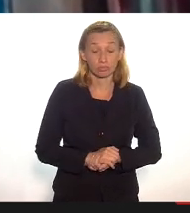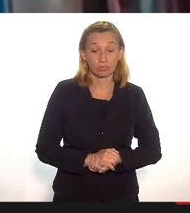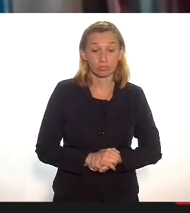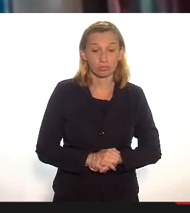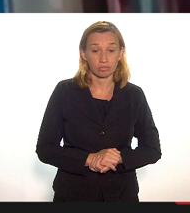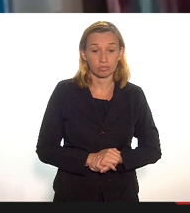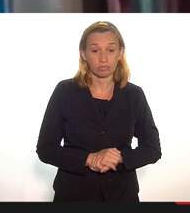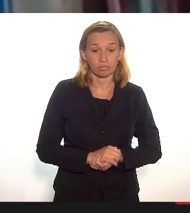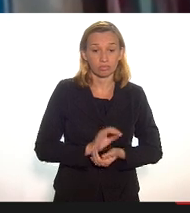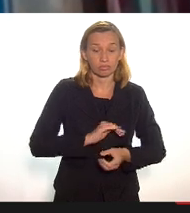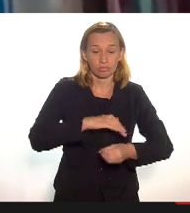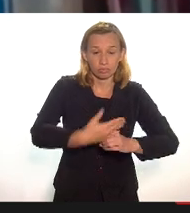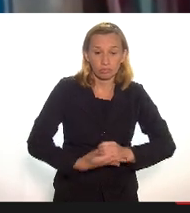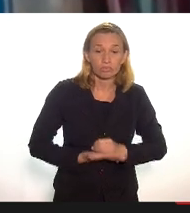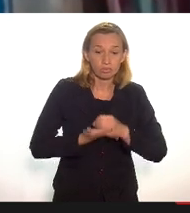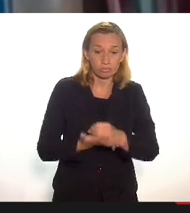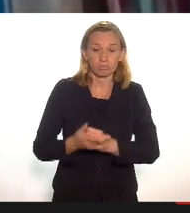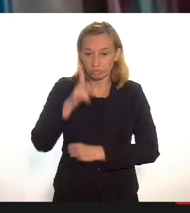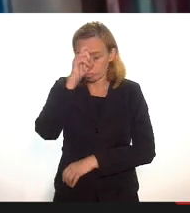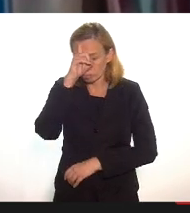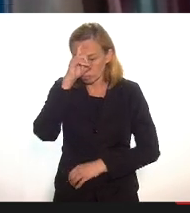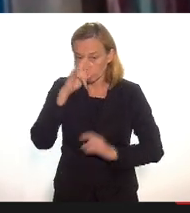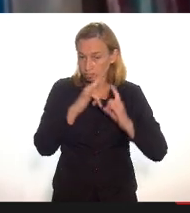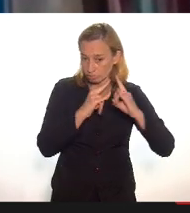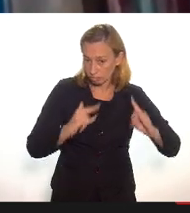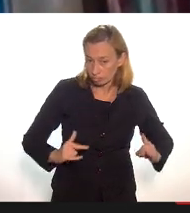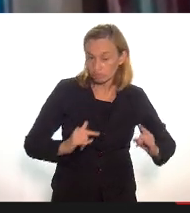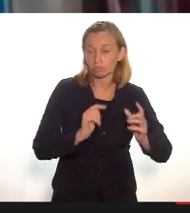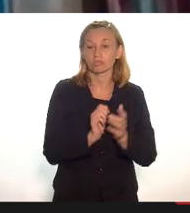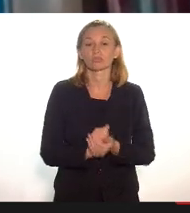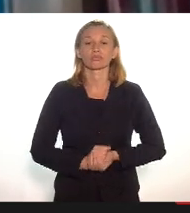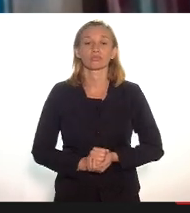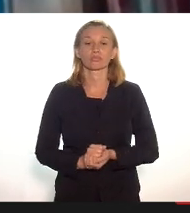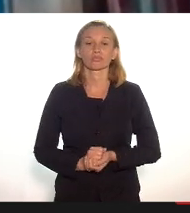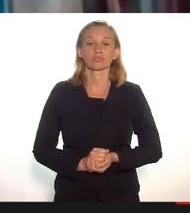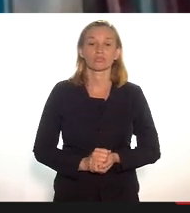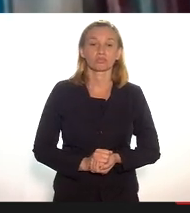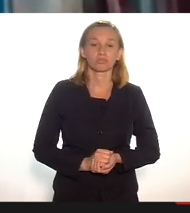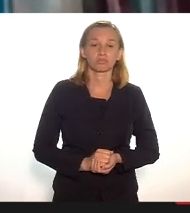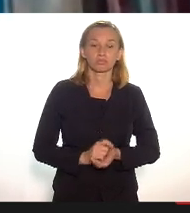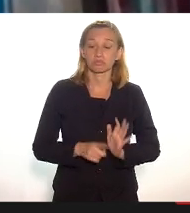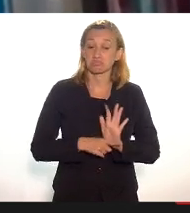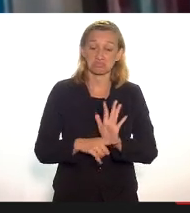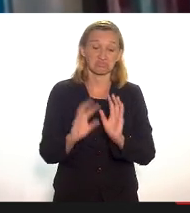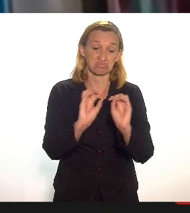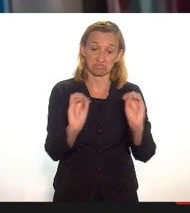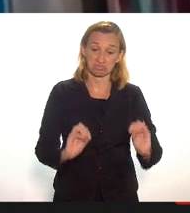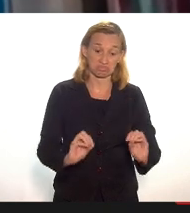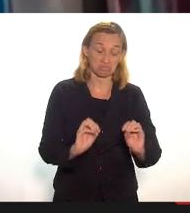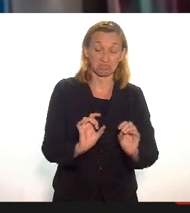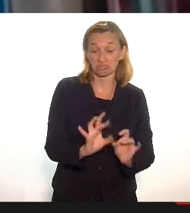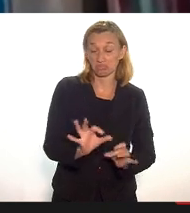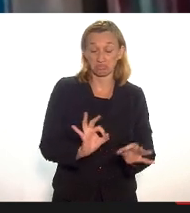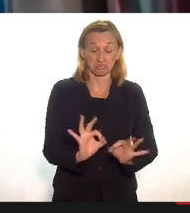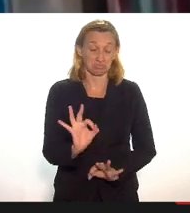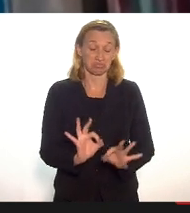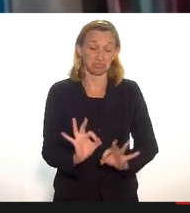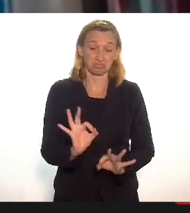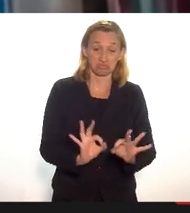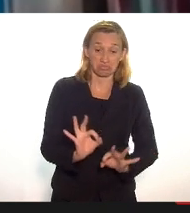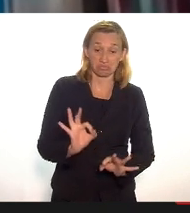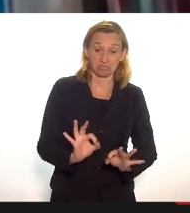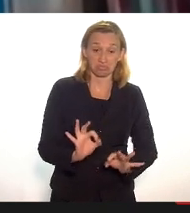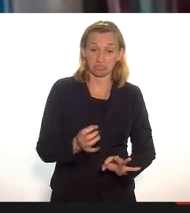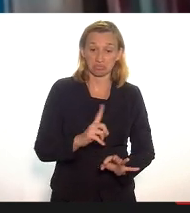da insustentabilidade dos hospitais de campanha, né? Hospitais de campanha que não trouxeram nada, que foram organizados e que